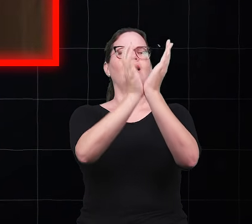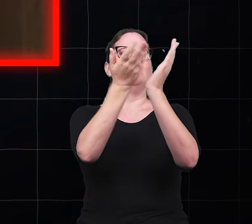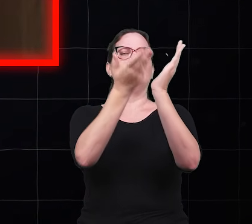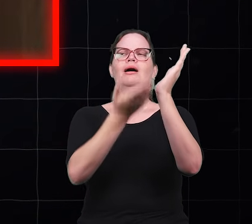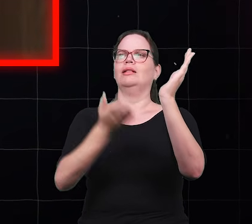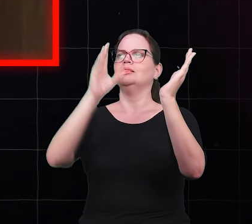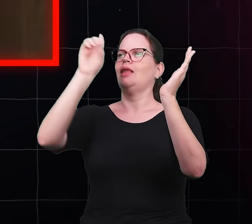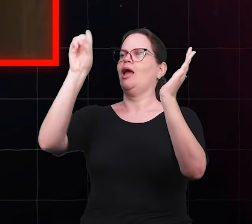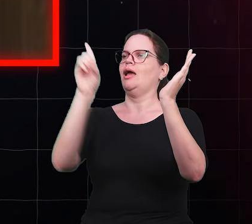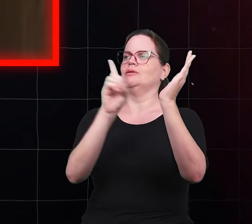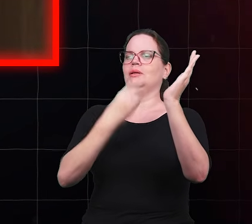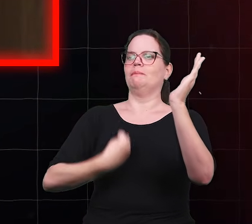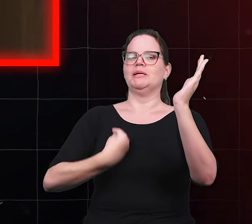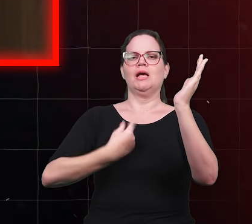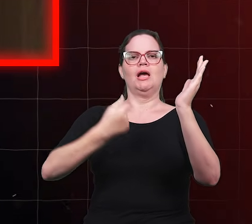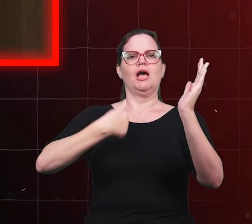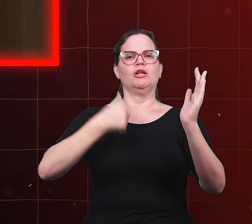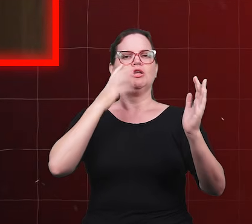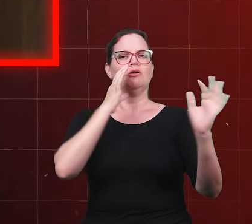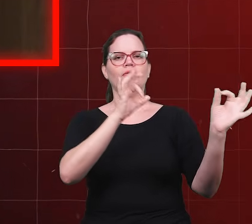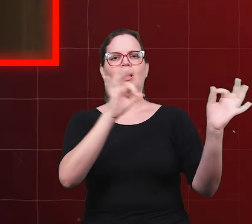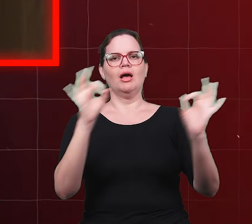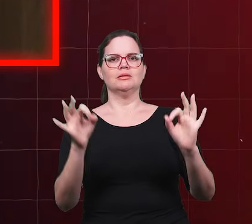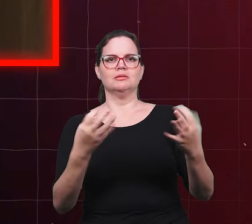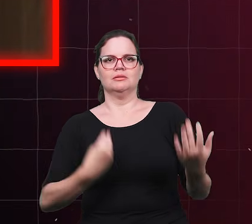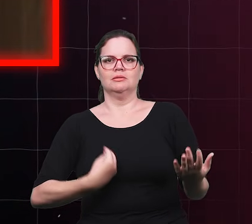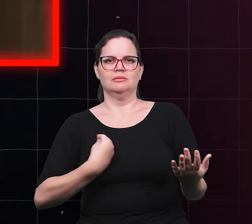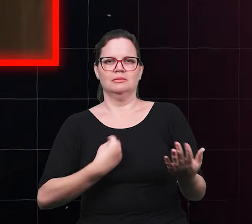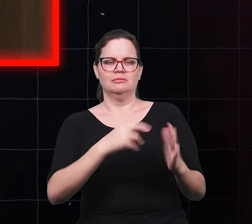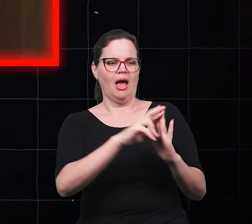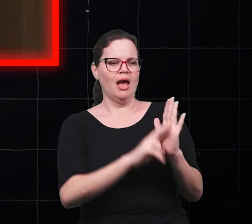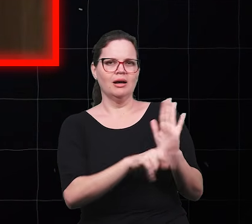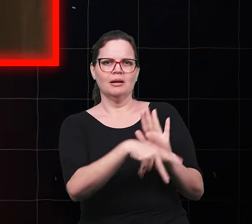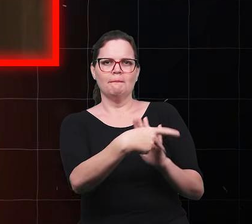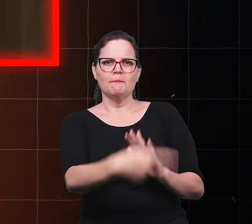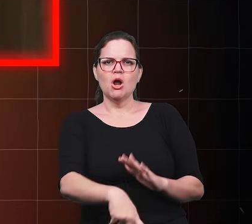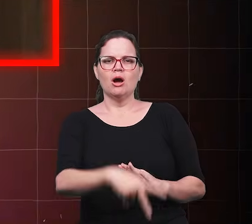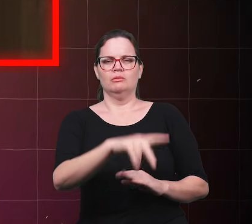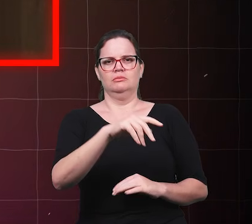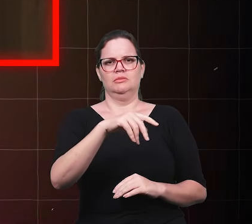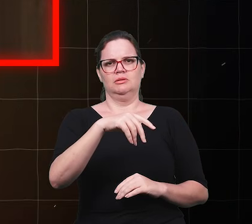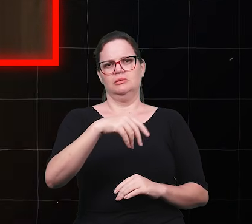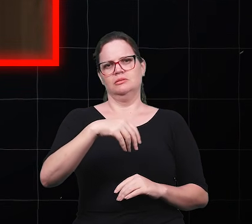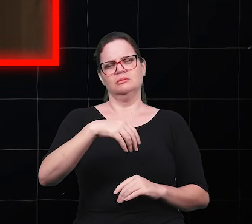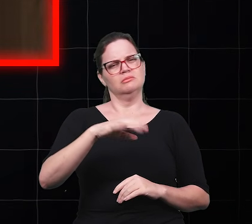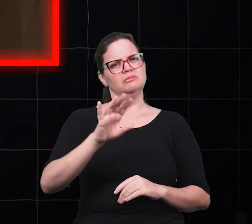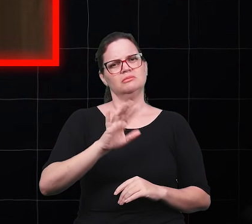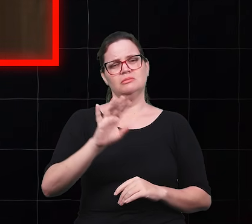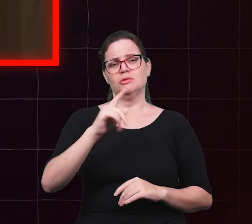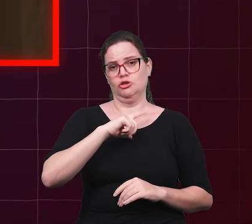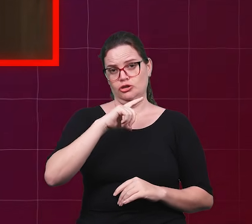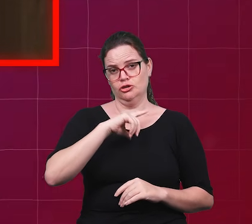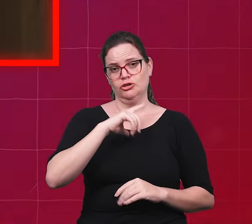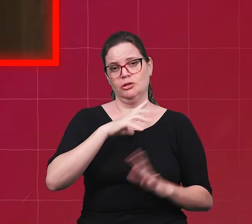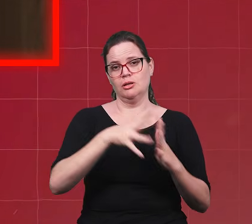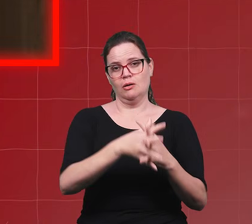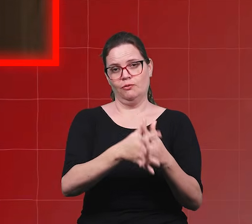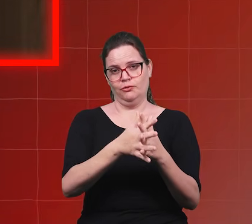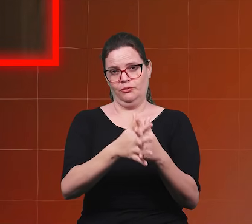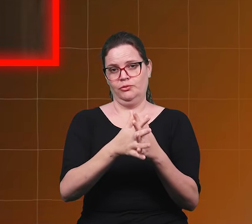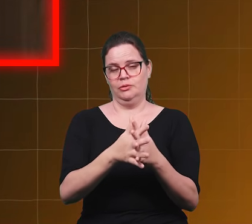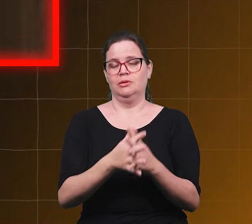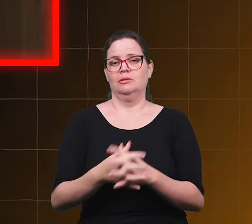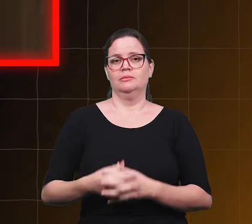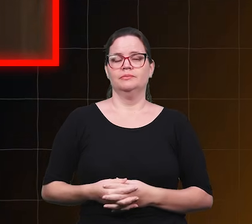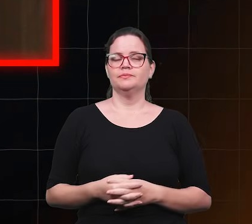vida porque eu estou aqui assistindo uma cerimônia, uma liturgia. Então, a confusão, né, do